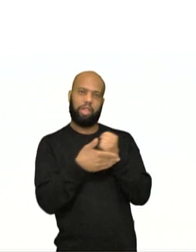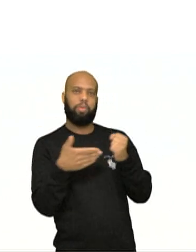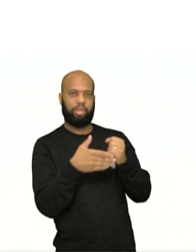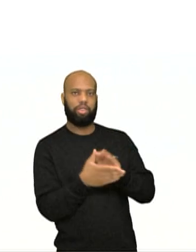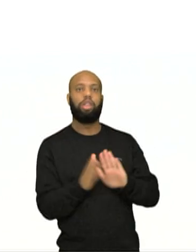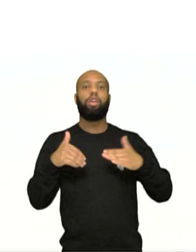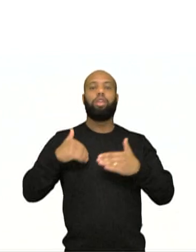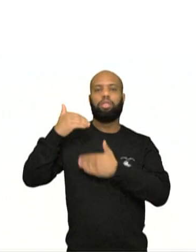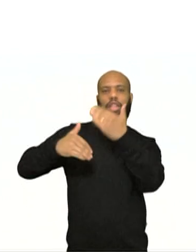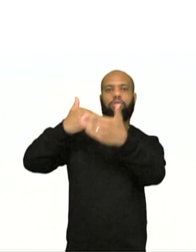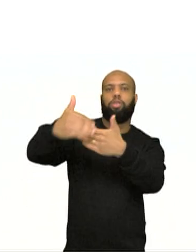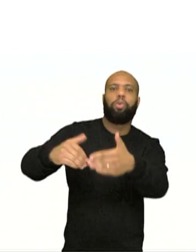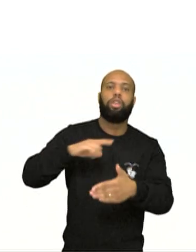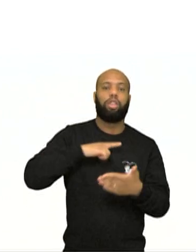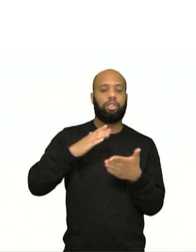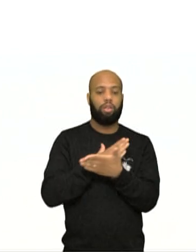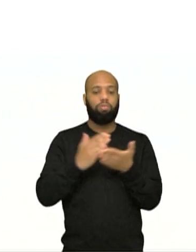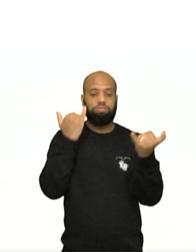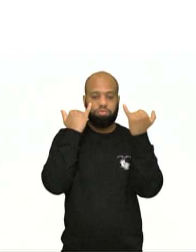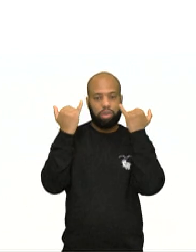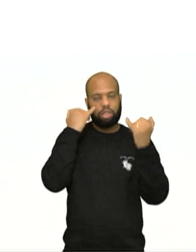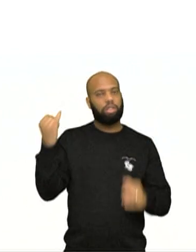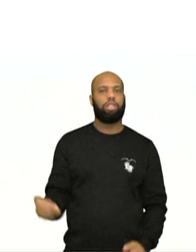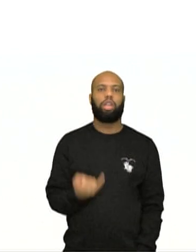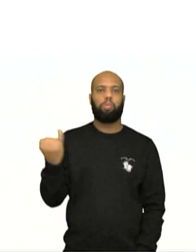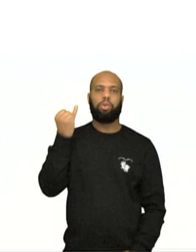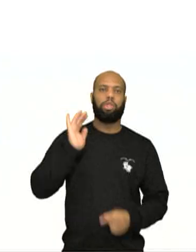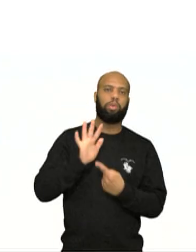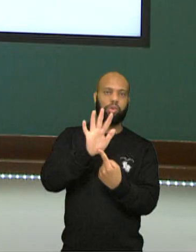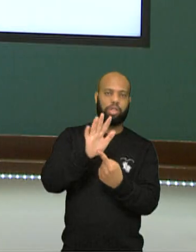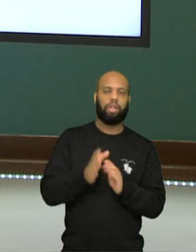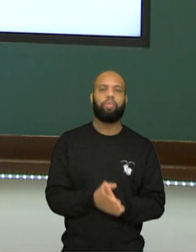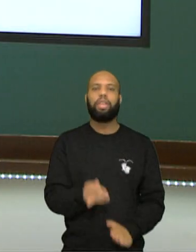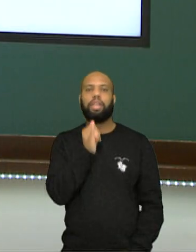no desenvolvimento, alguns dados devem ser mostrados.